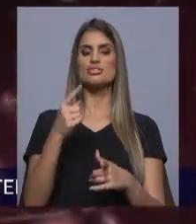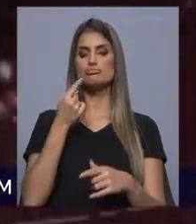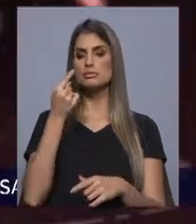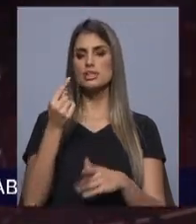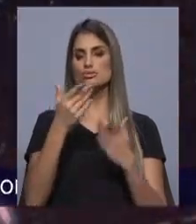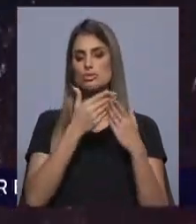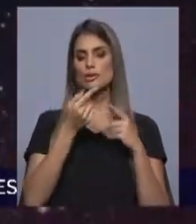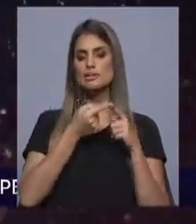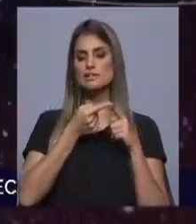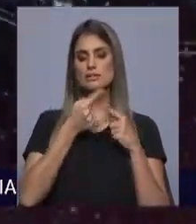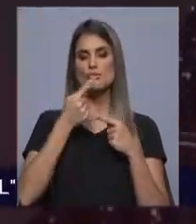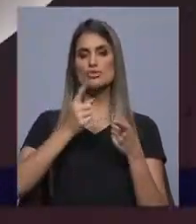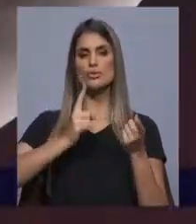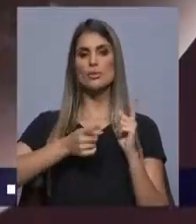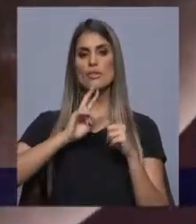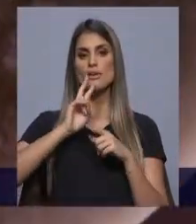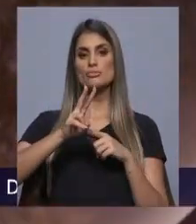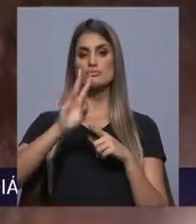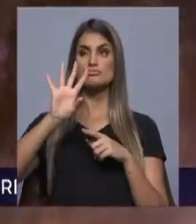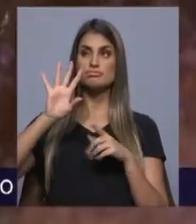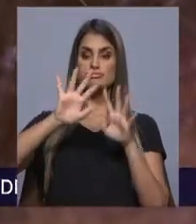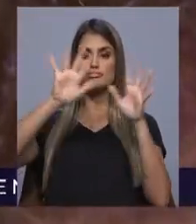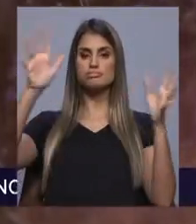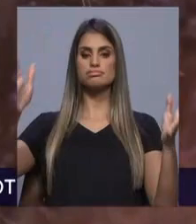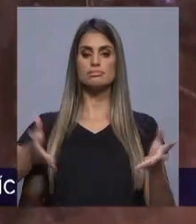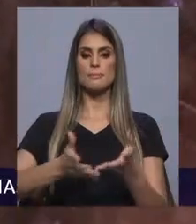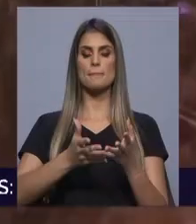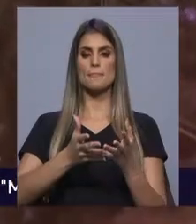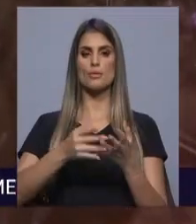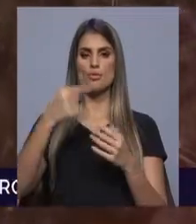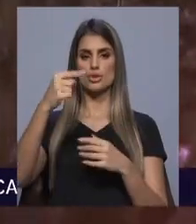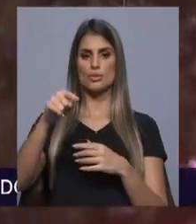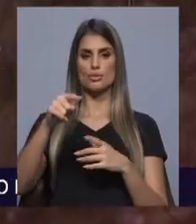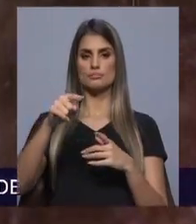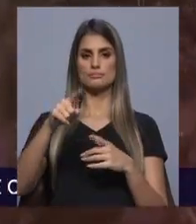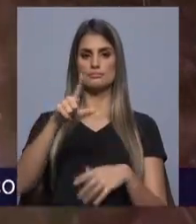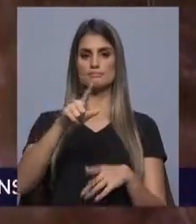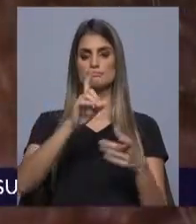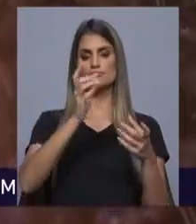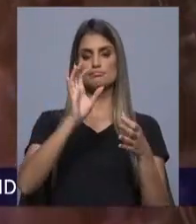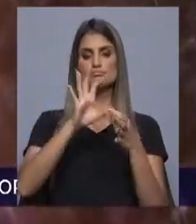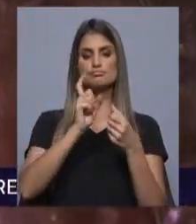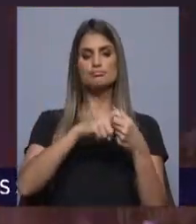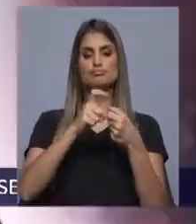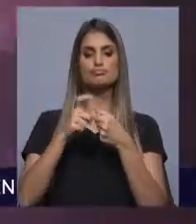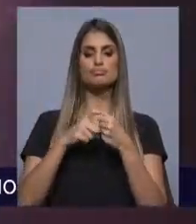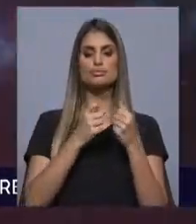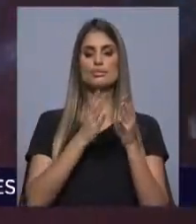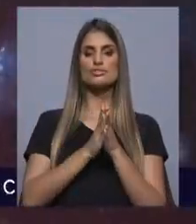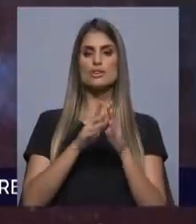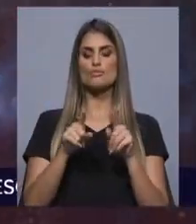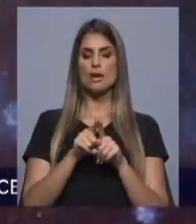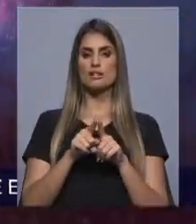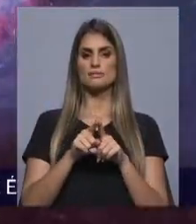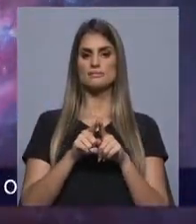estudo muito interessante que diz o seguinte: quando olhamos para o universo como um todo, as galáxias estão aninhadas, estão juntas a uma espécie